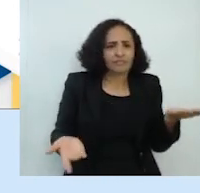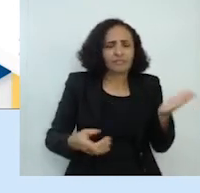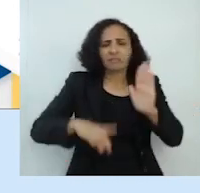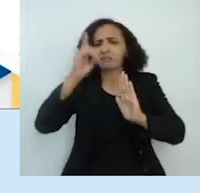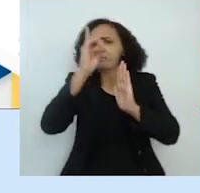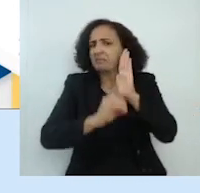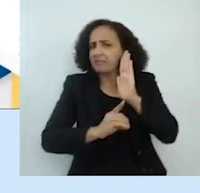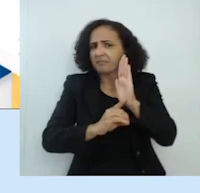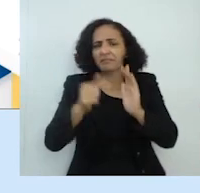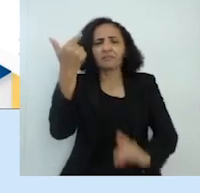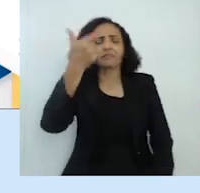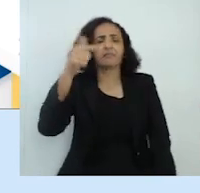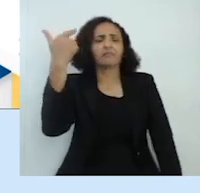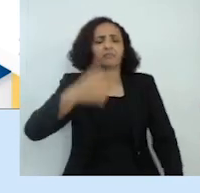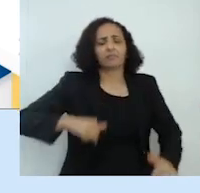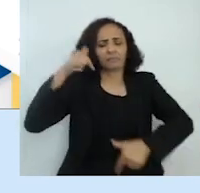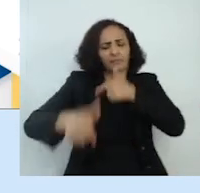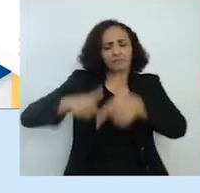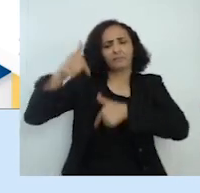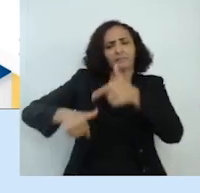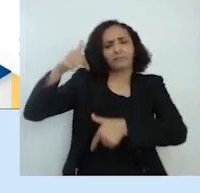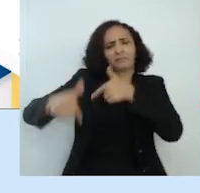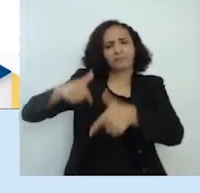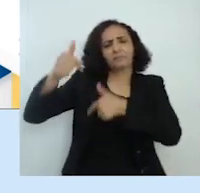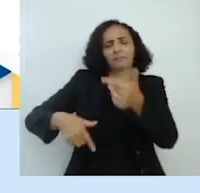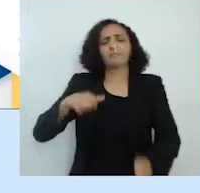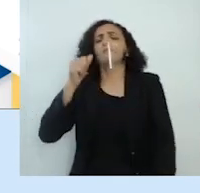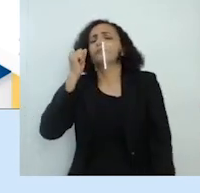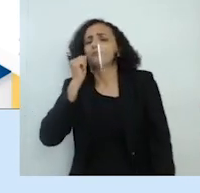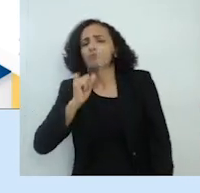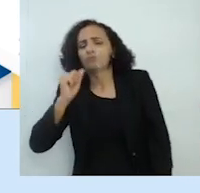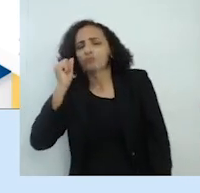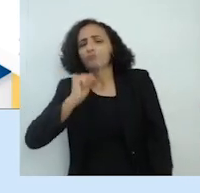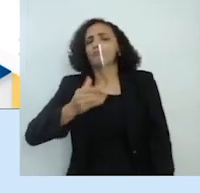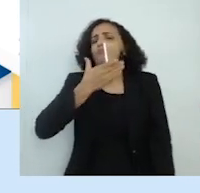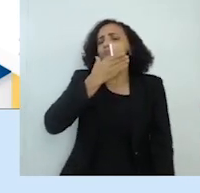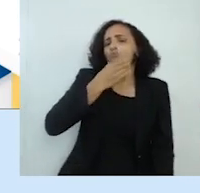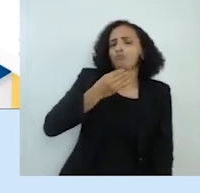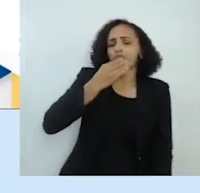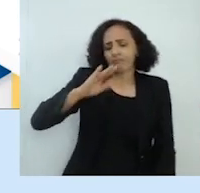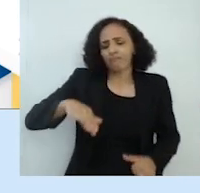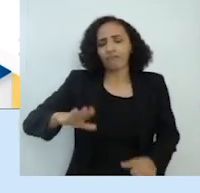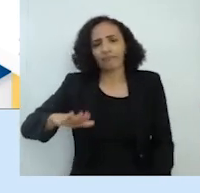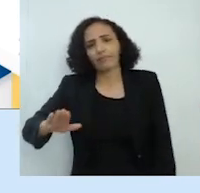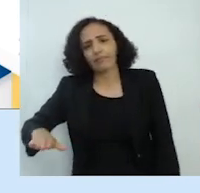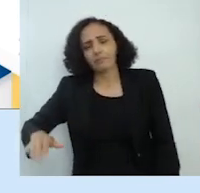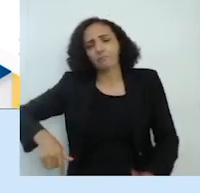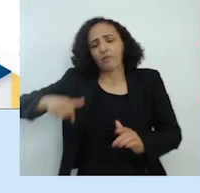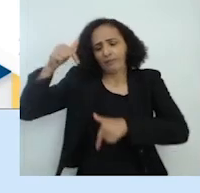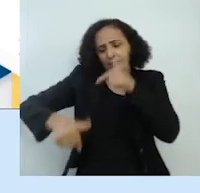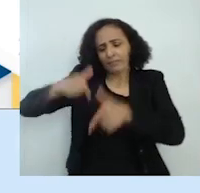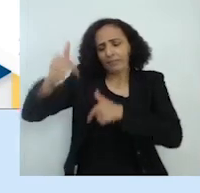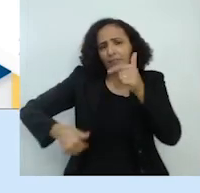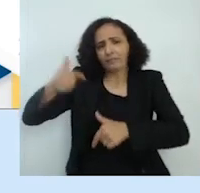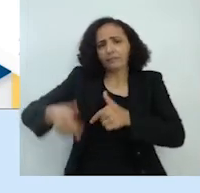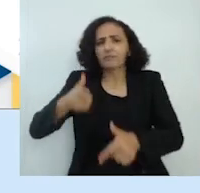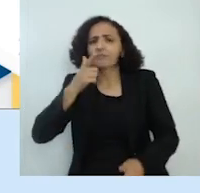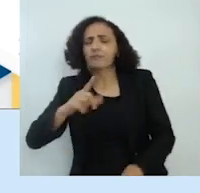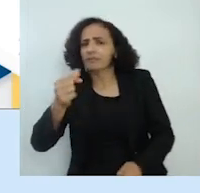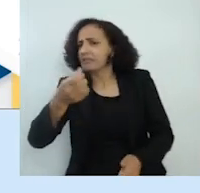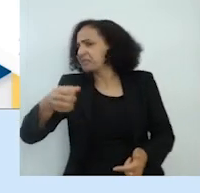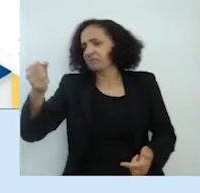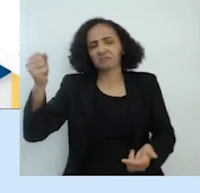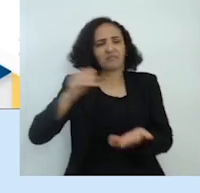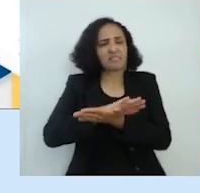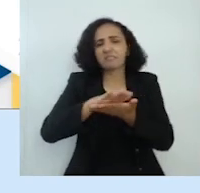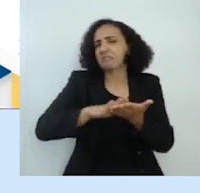nada disso. Era só trabalho, trabalho, trabalho. Era mulheres, era homens, era crianças sem condições mínimas de